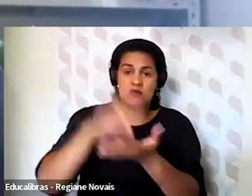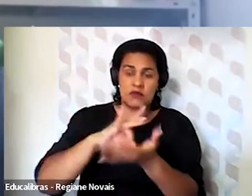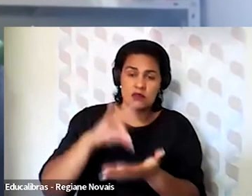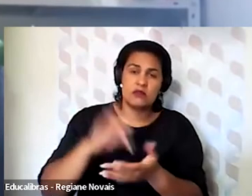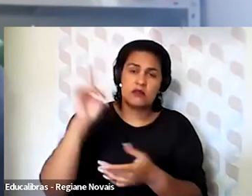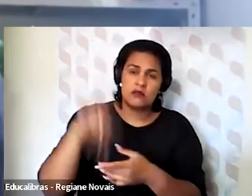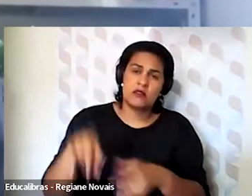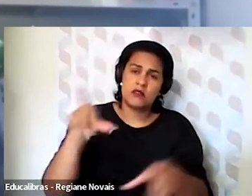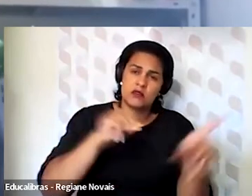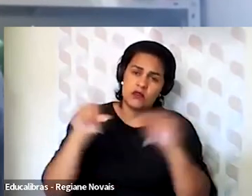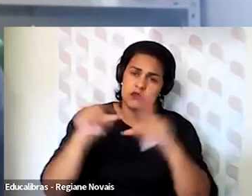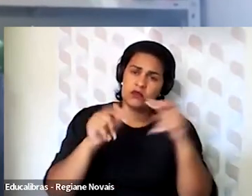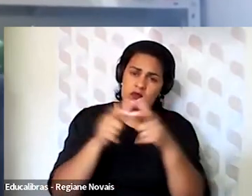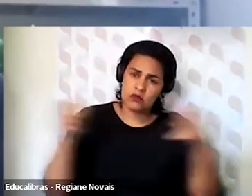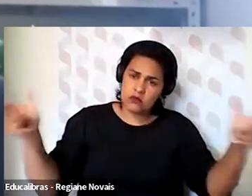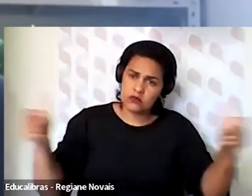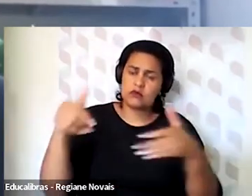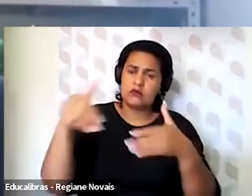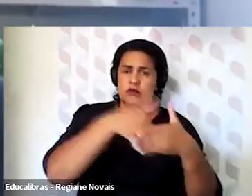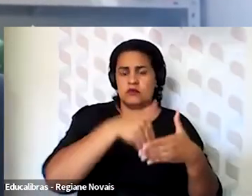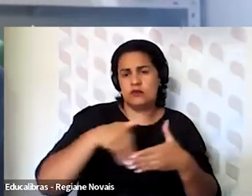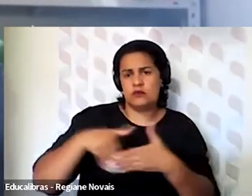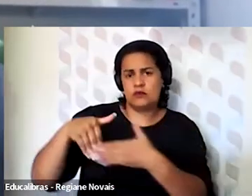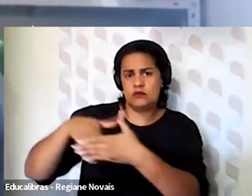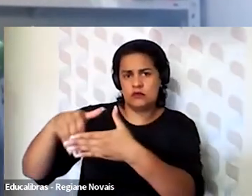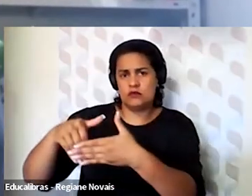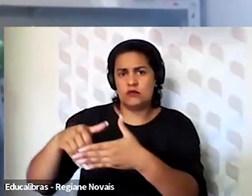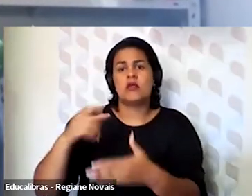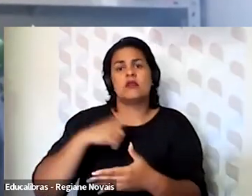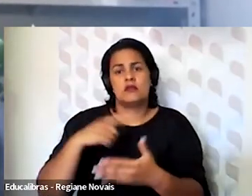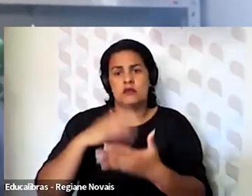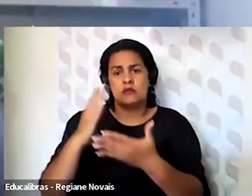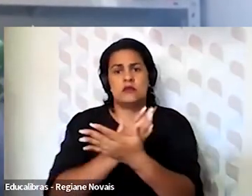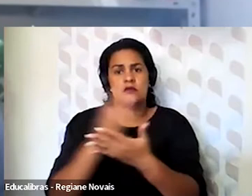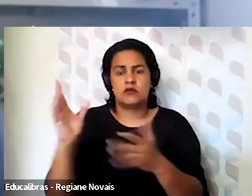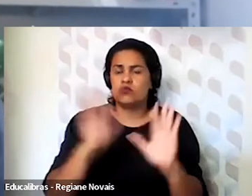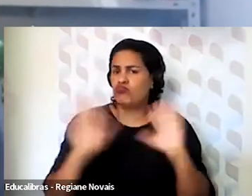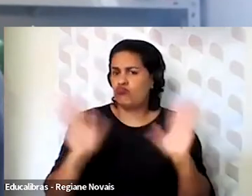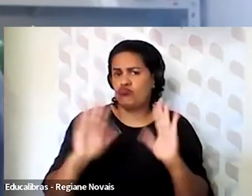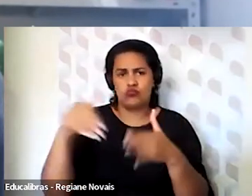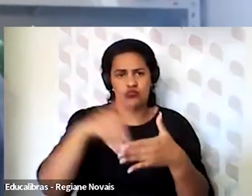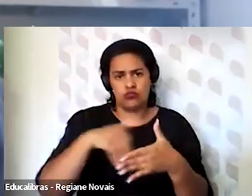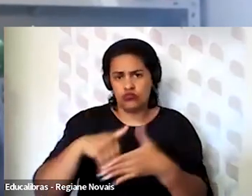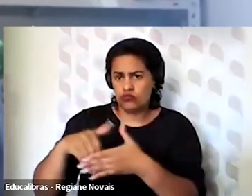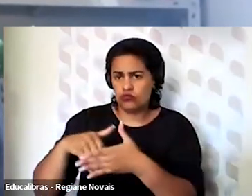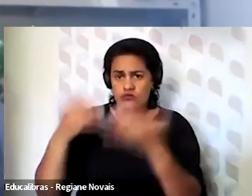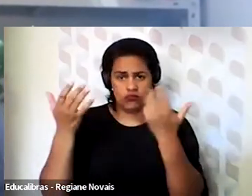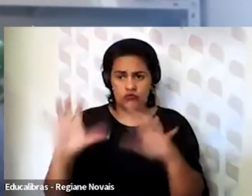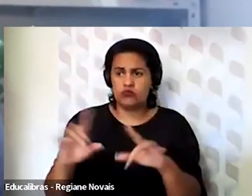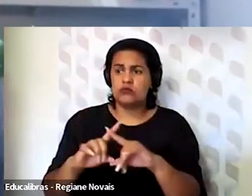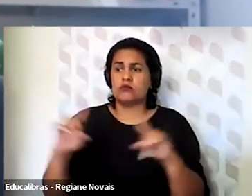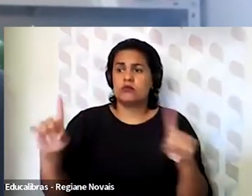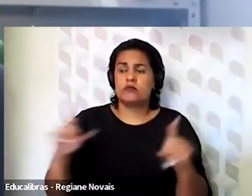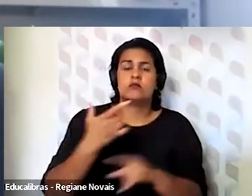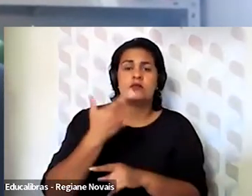da maioria dos votantes, né? Há muitos brasileiros que não votam, mas a maioria dos votantes, quando elege o seu